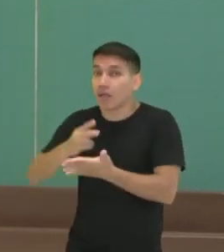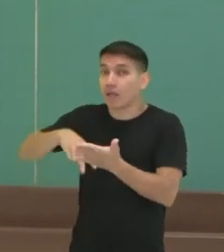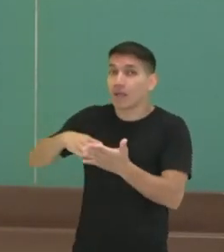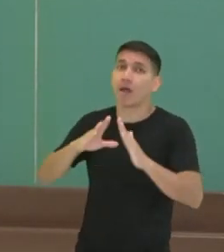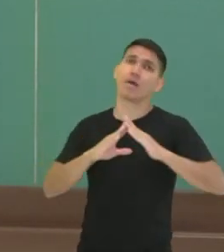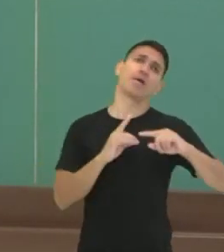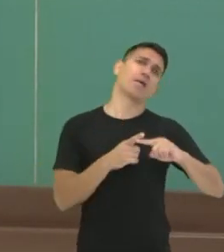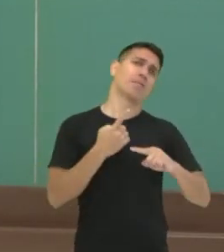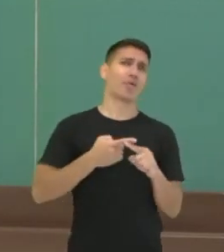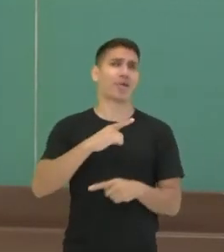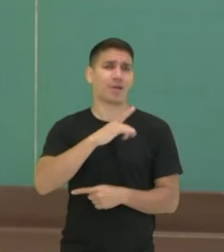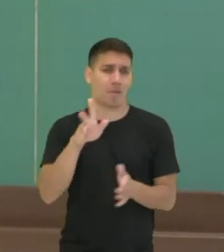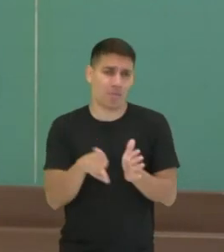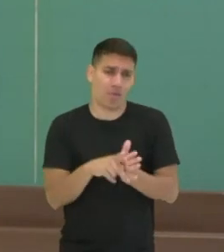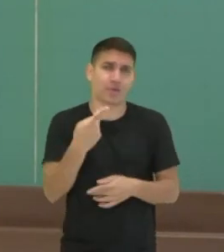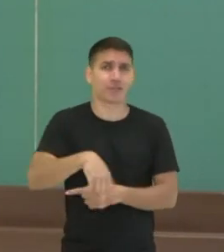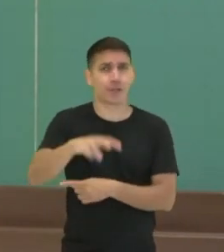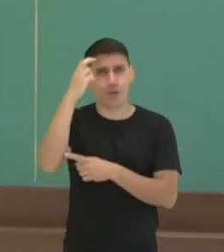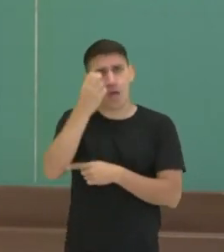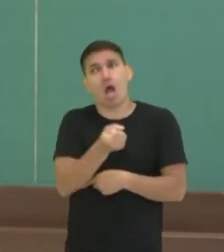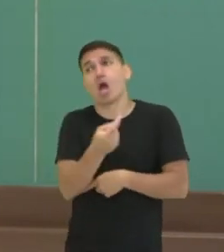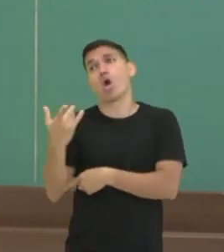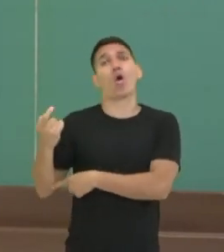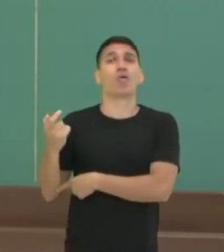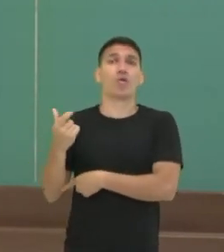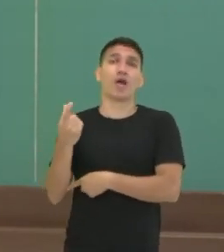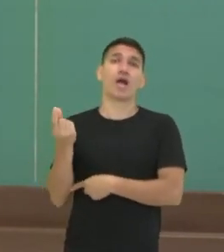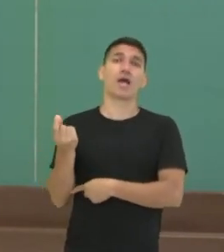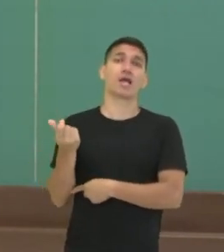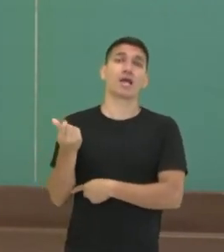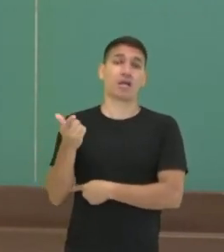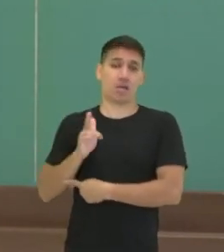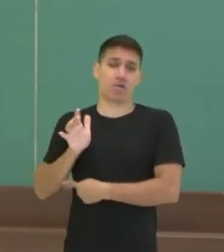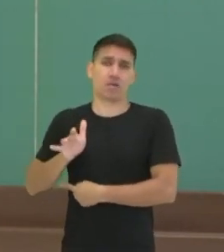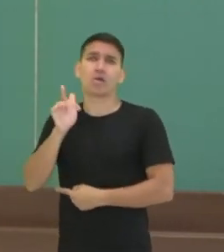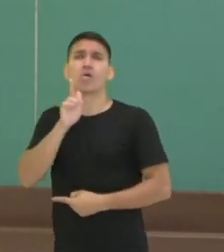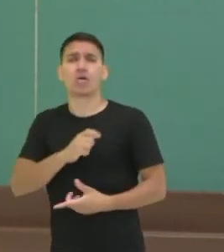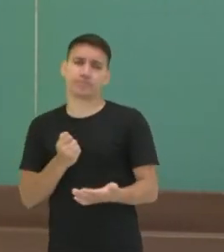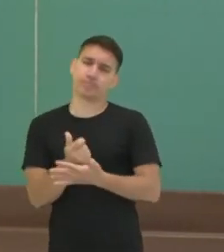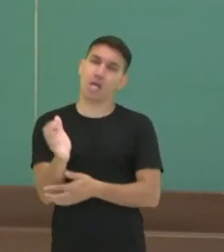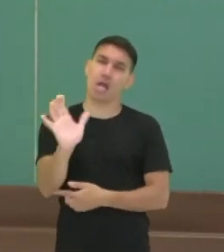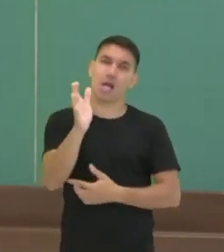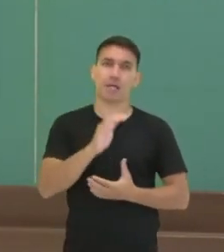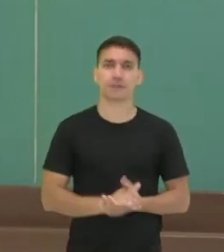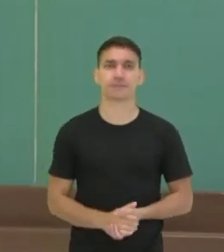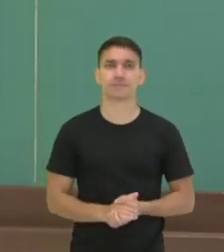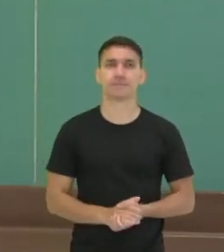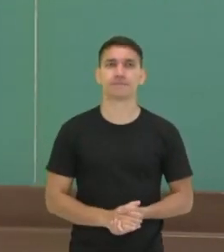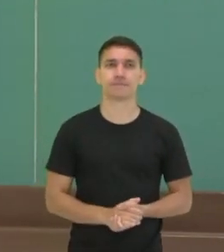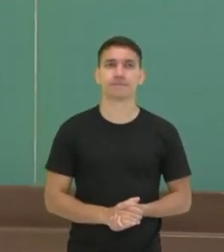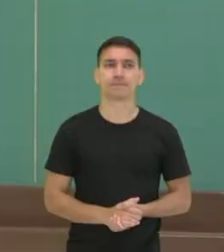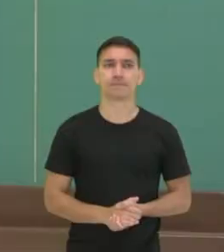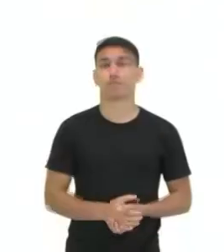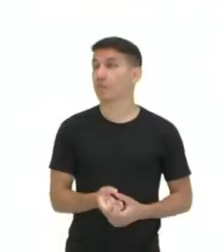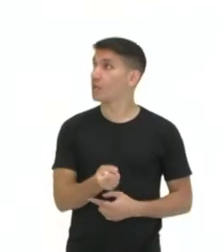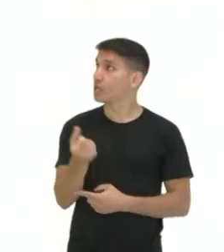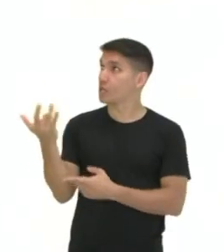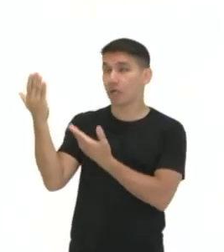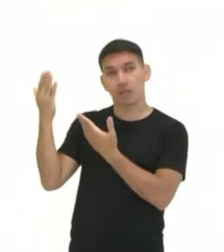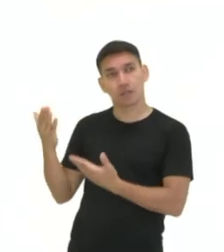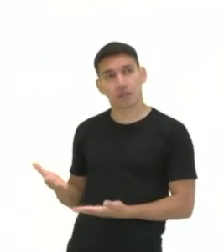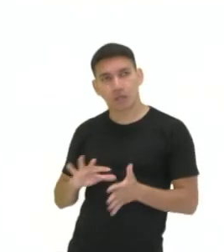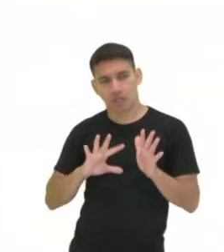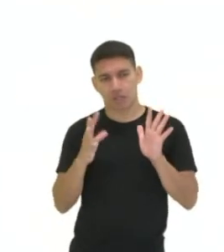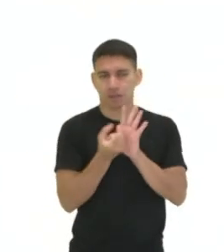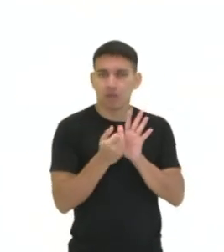tinha acesso à cultura, e alguns poucos nobres que podiam pagar por essa aquisição que era bastante cara. E algo muito emblemático, a arte